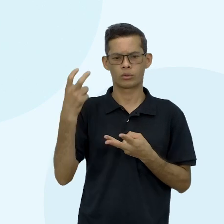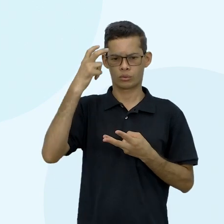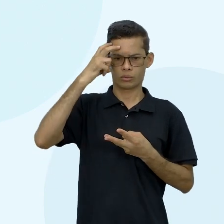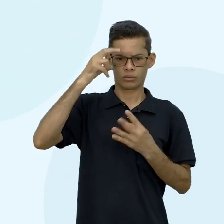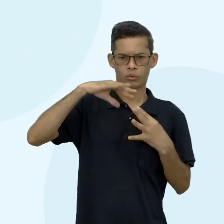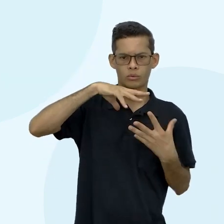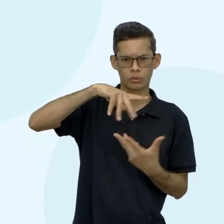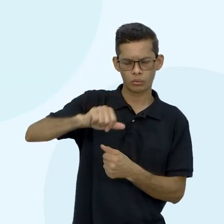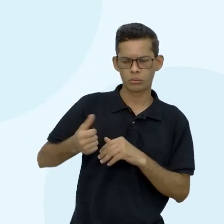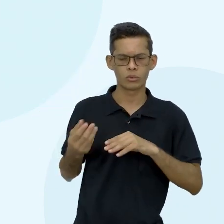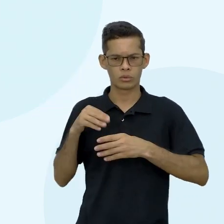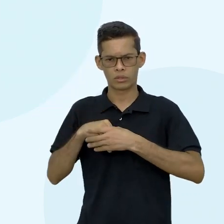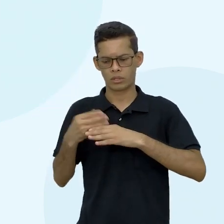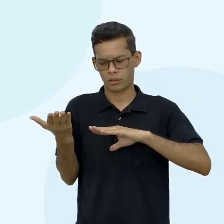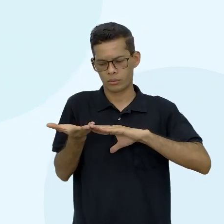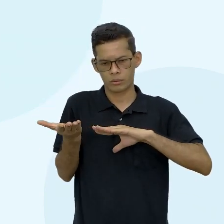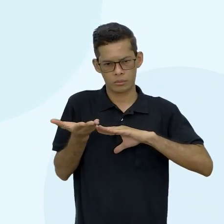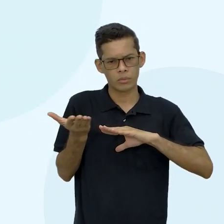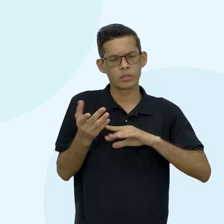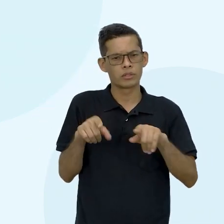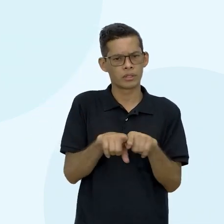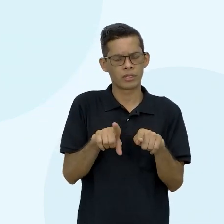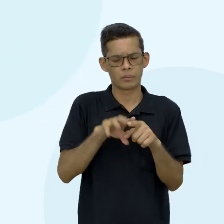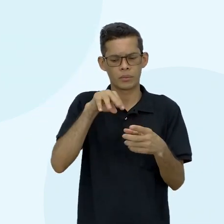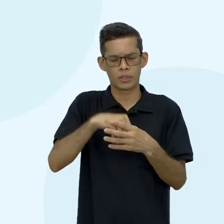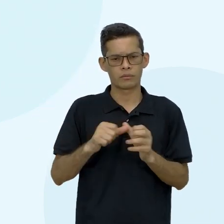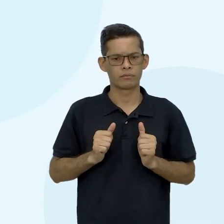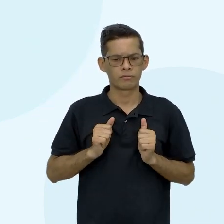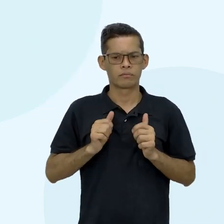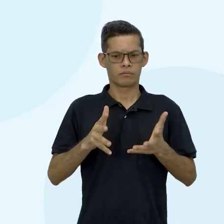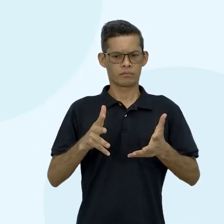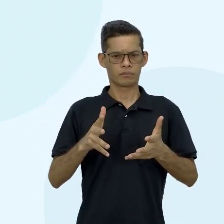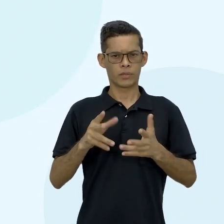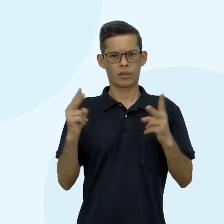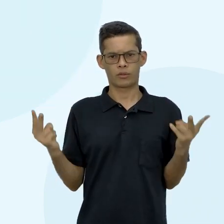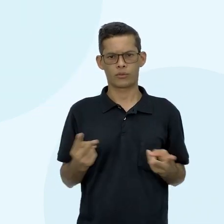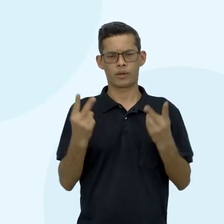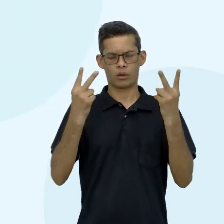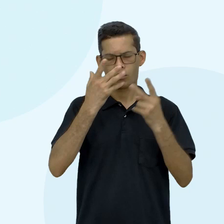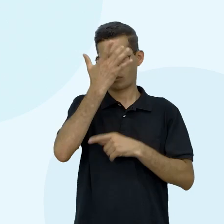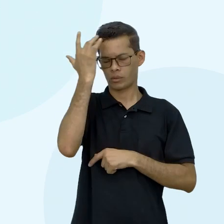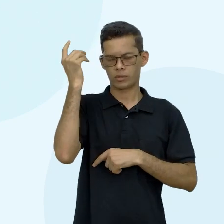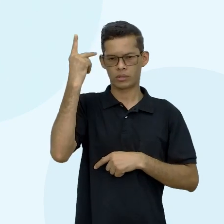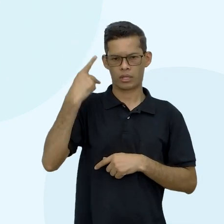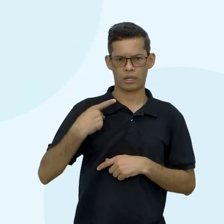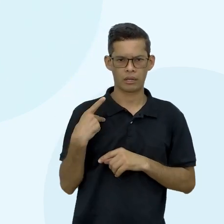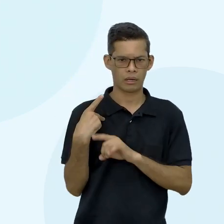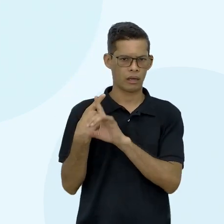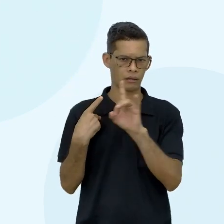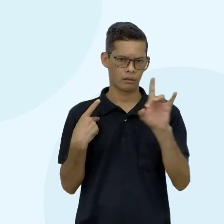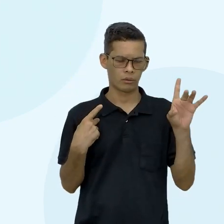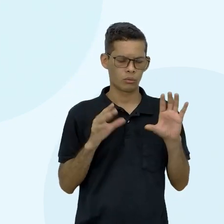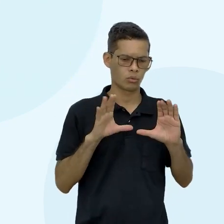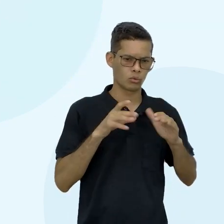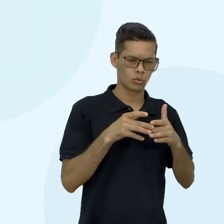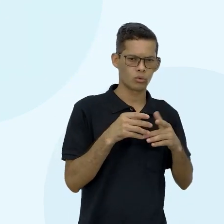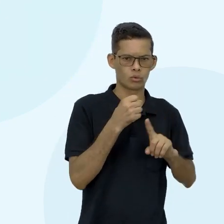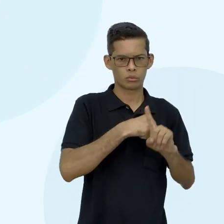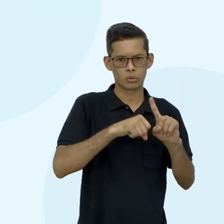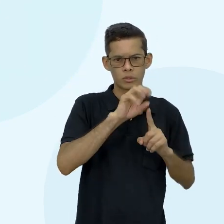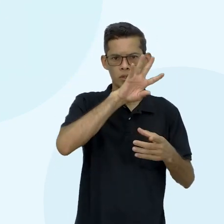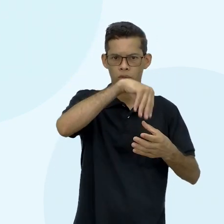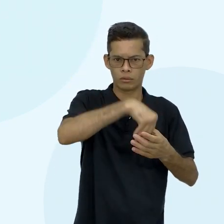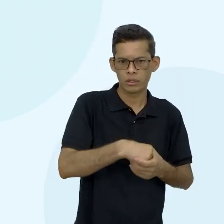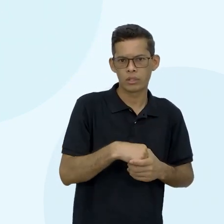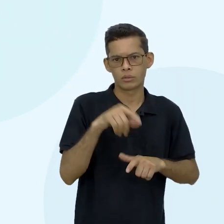contemporâneo e seus desdobramentos nas atitudes e nos valores individuais, grupos sociais, sociedade e